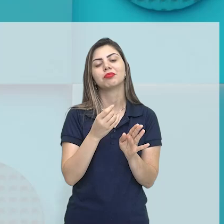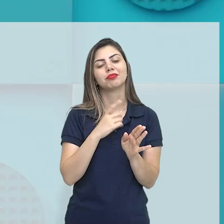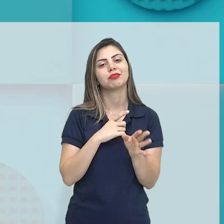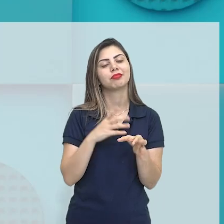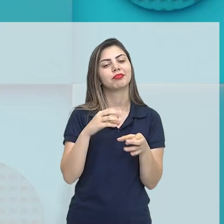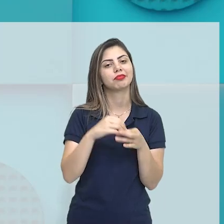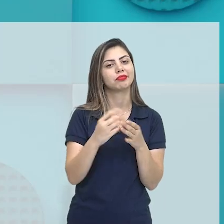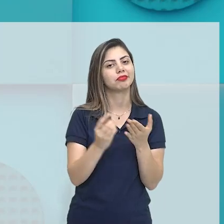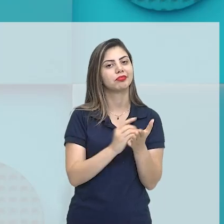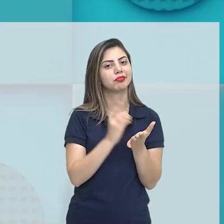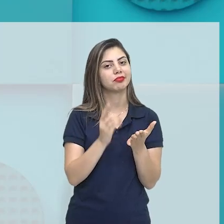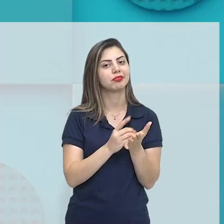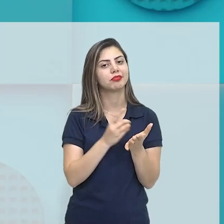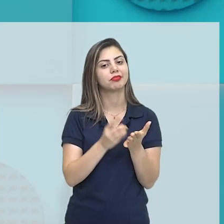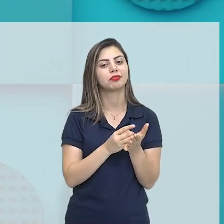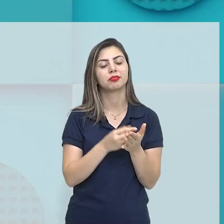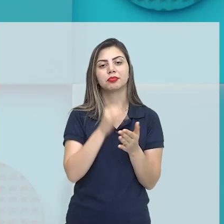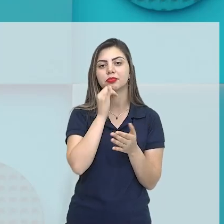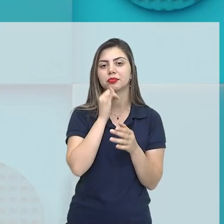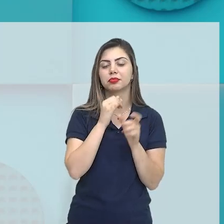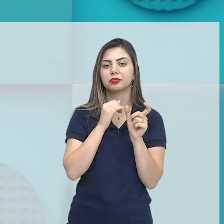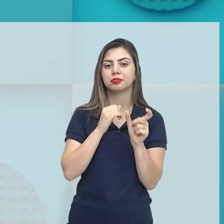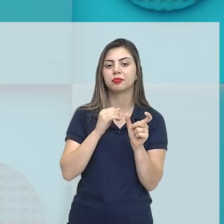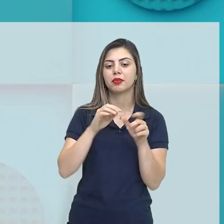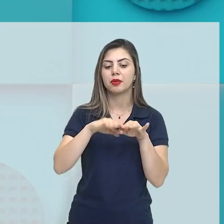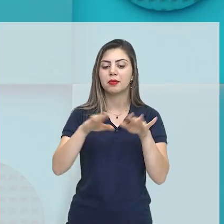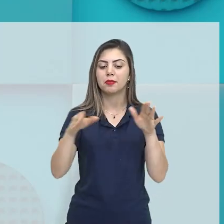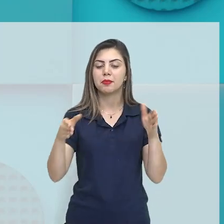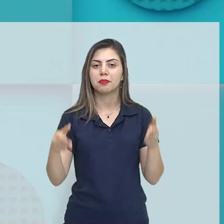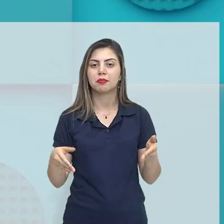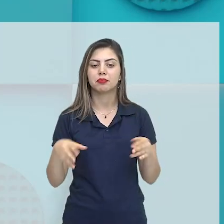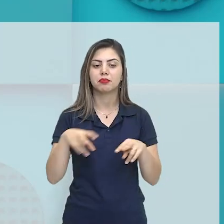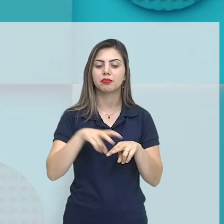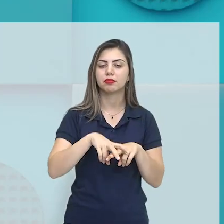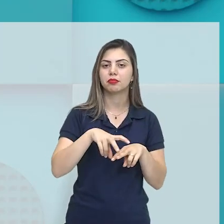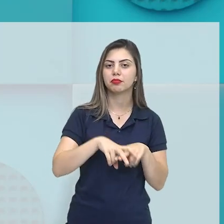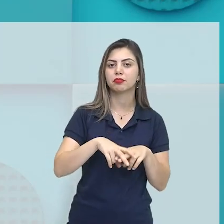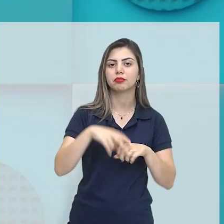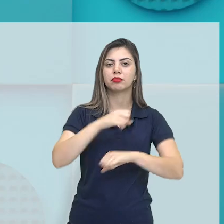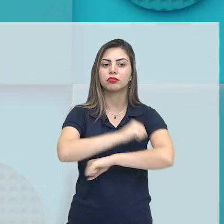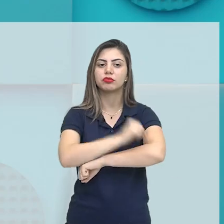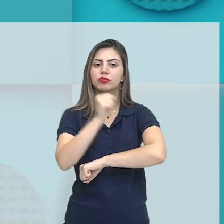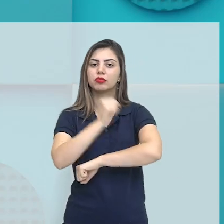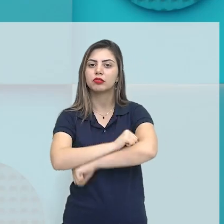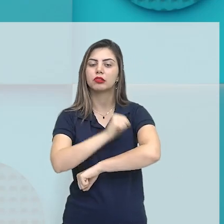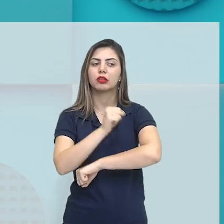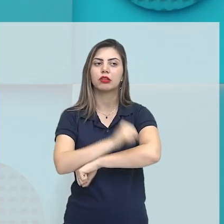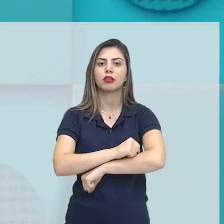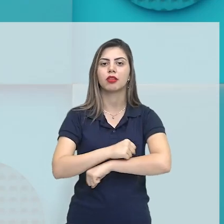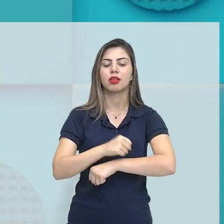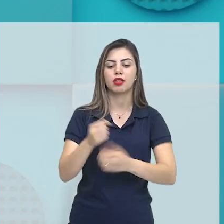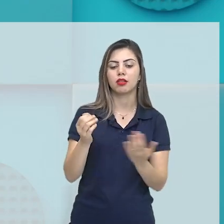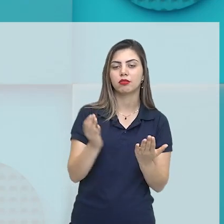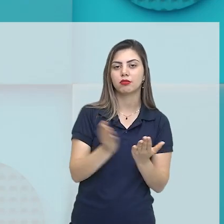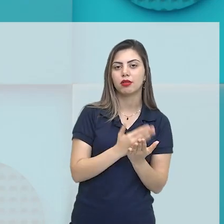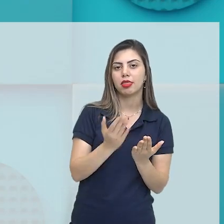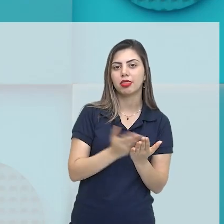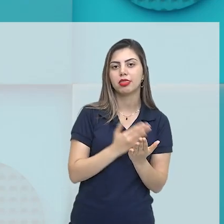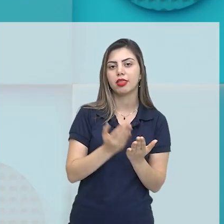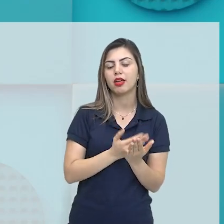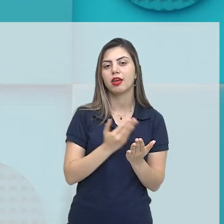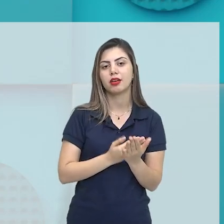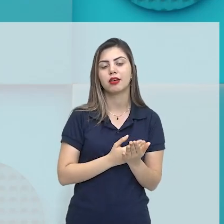literal da palavra. Eu sei o que é mesa, eu sei o que é cadeira, eu sei o que é janela, eu sei o que é caderno. Isto